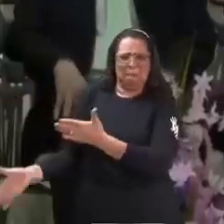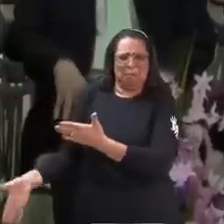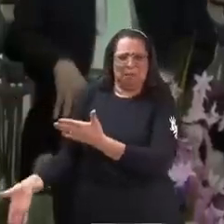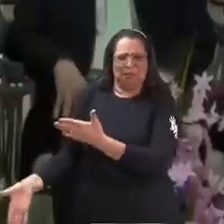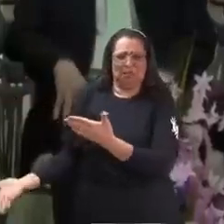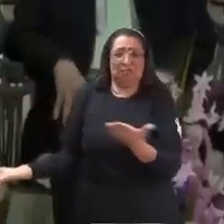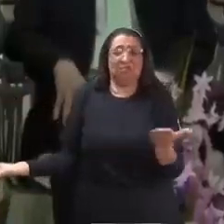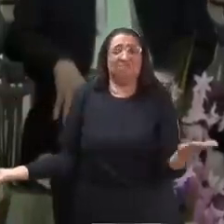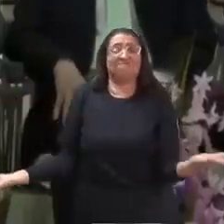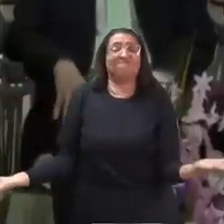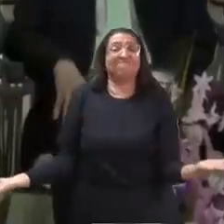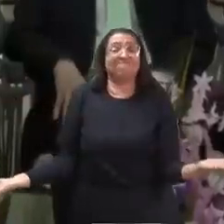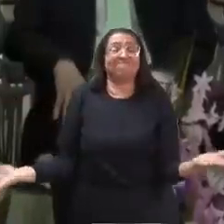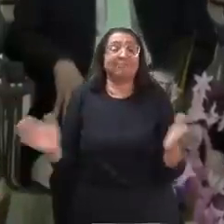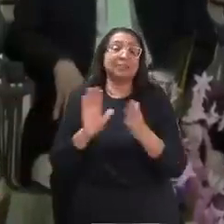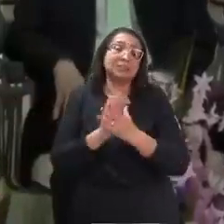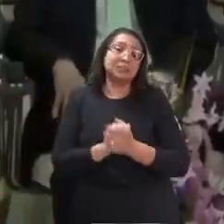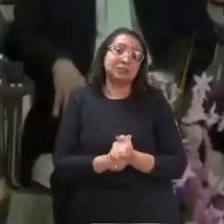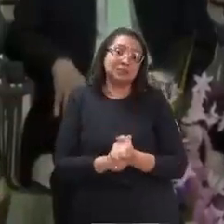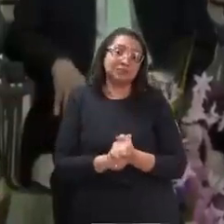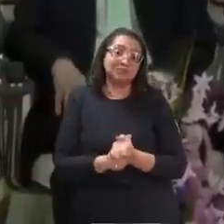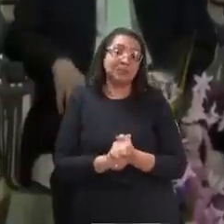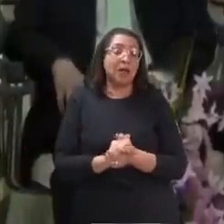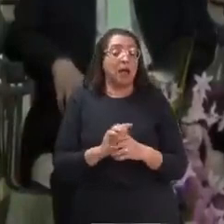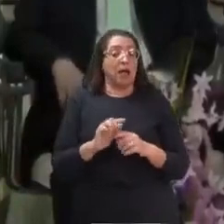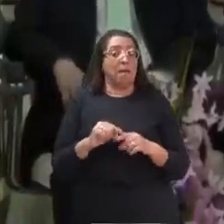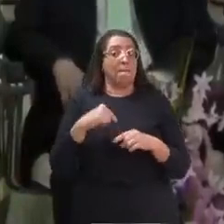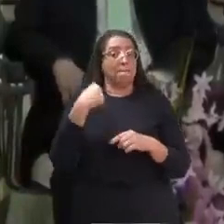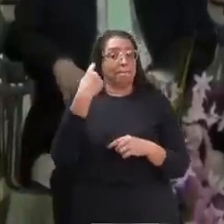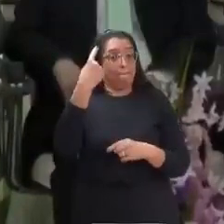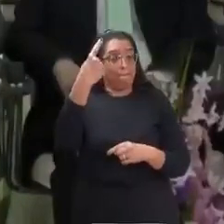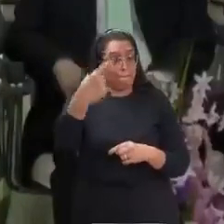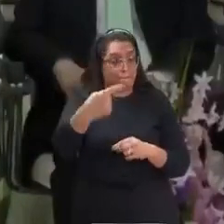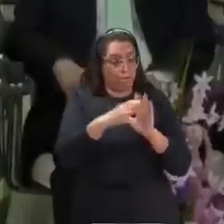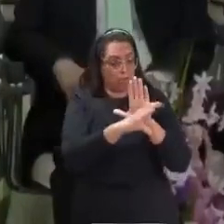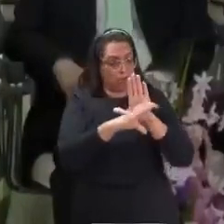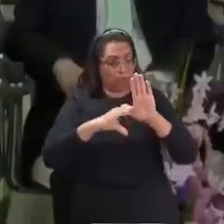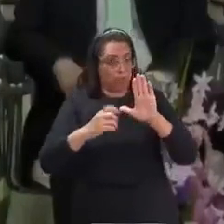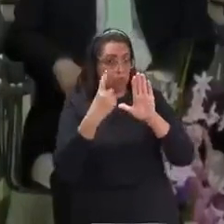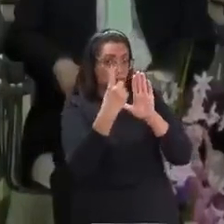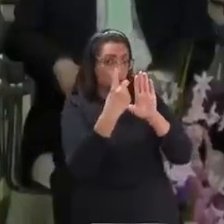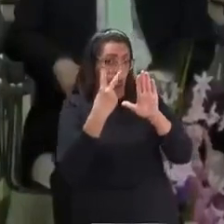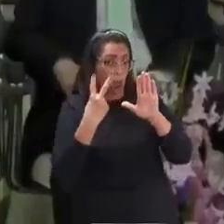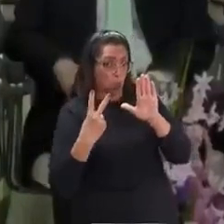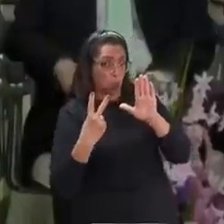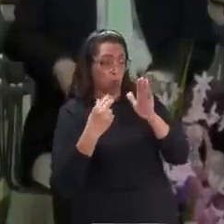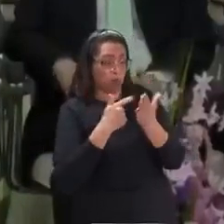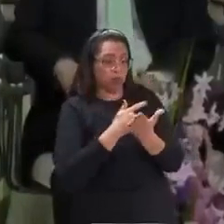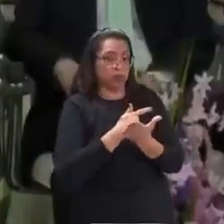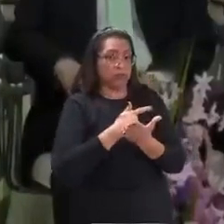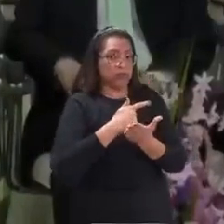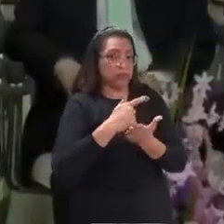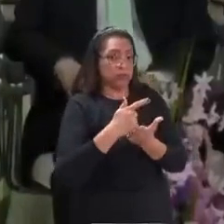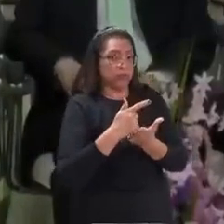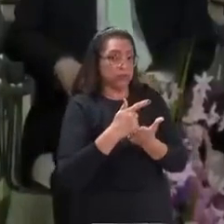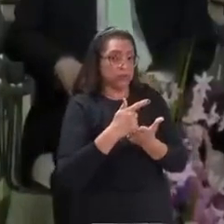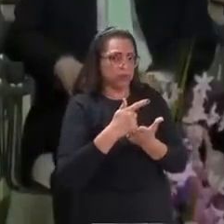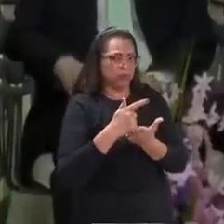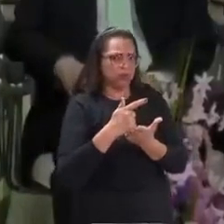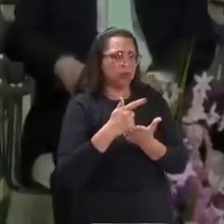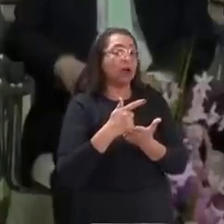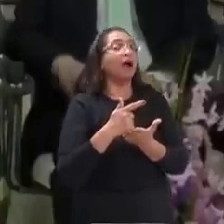Quando nós vamos para o capítulo 12 do Gênesis, veja que vai começar um processo